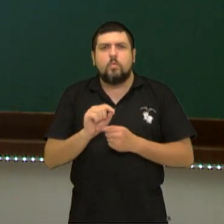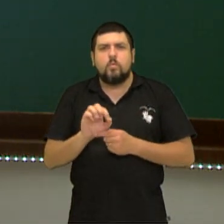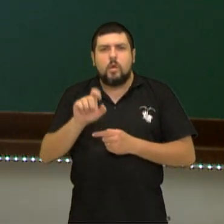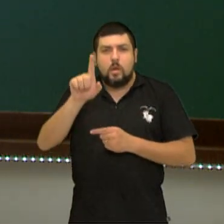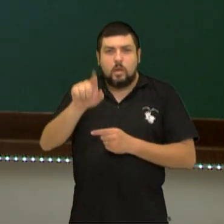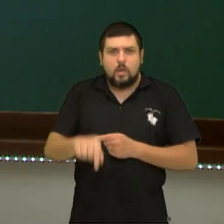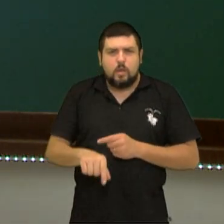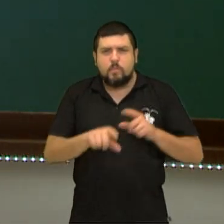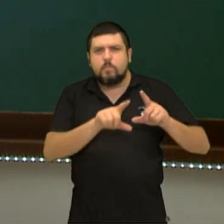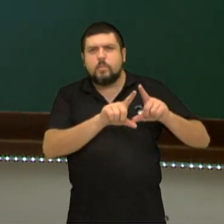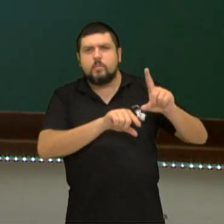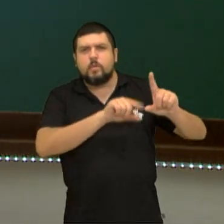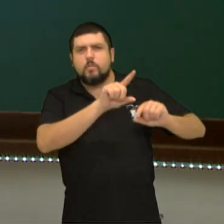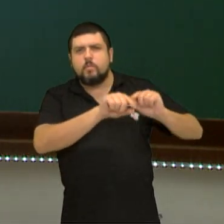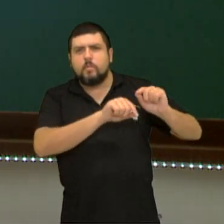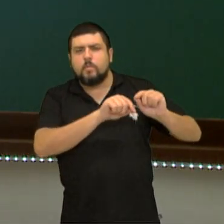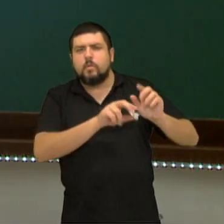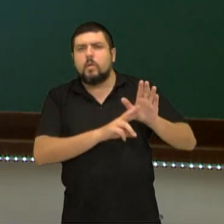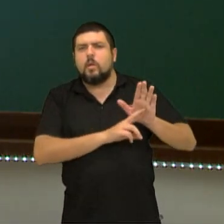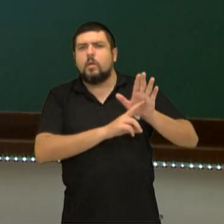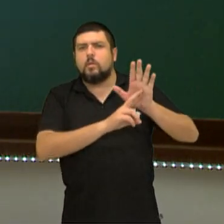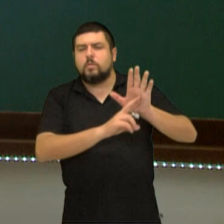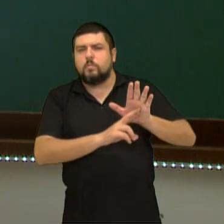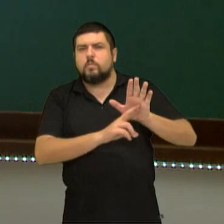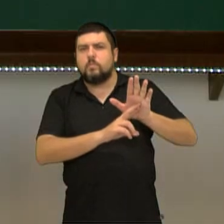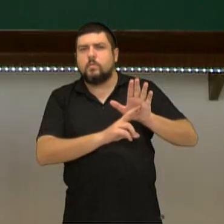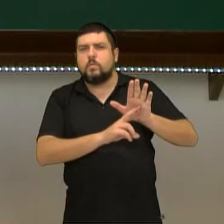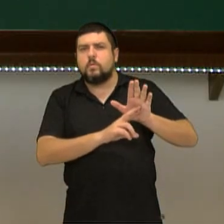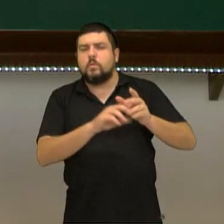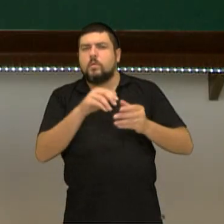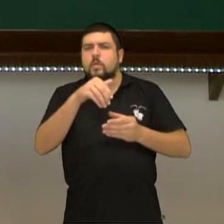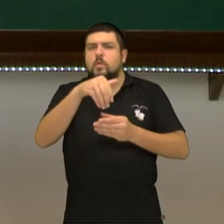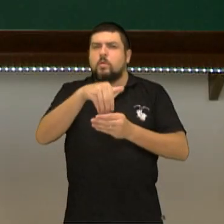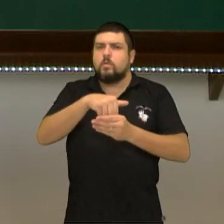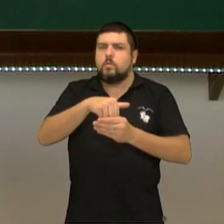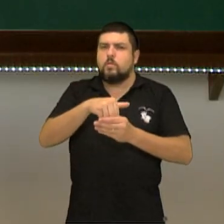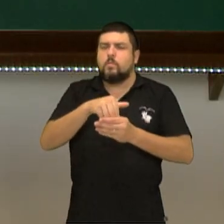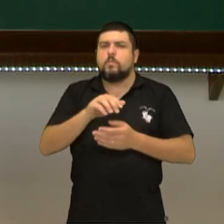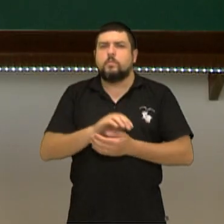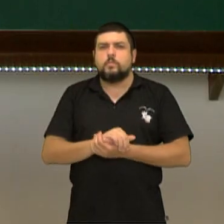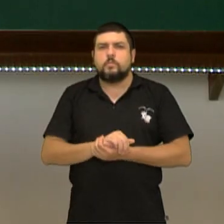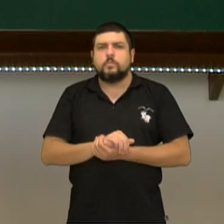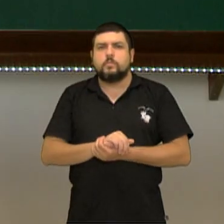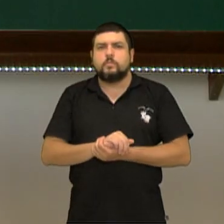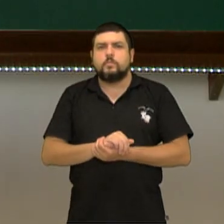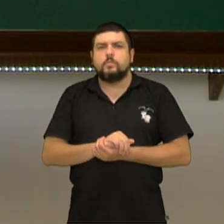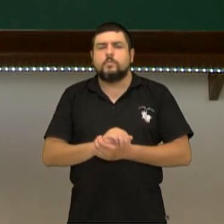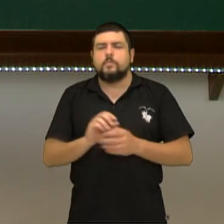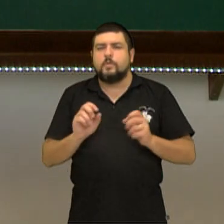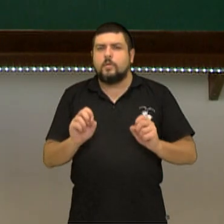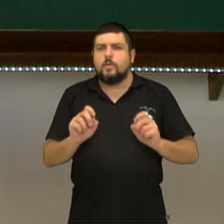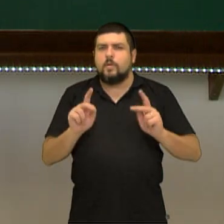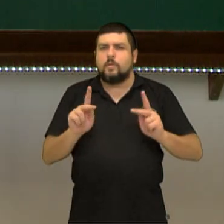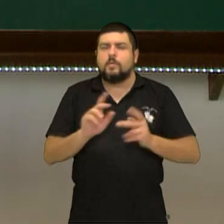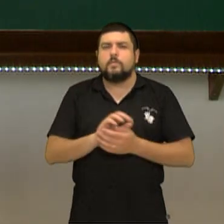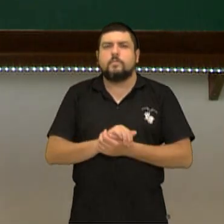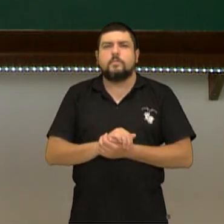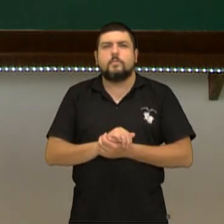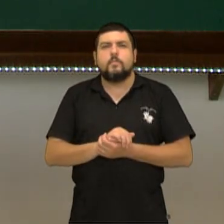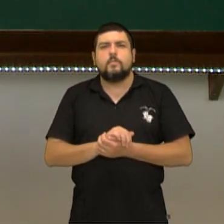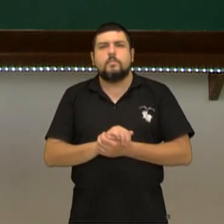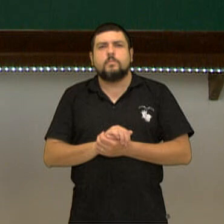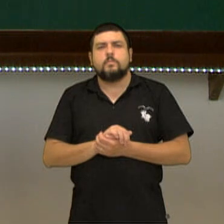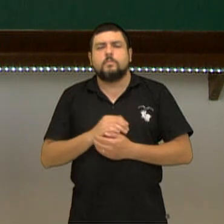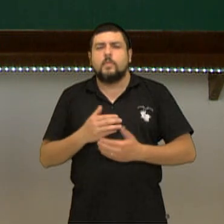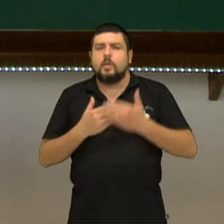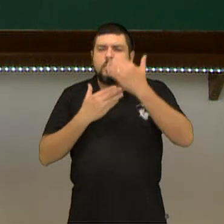e a democracia representativa, típica, né, do nosso processo eleitoral. Legal? Agradeço demais a